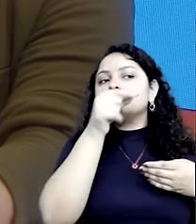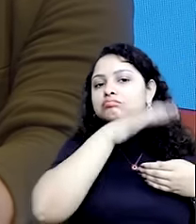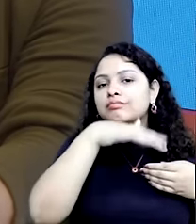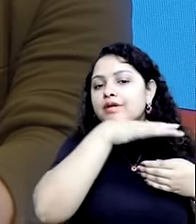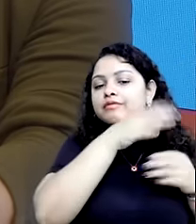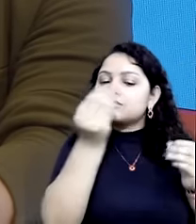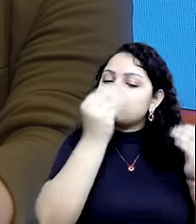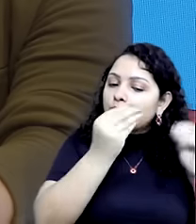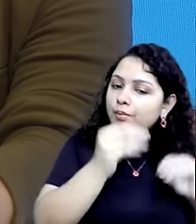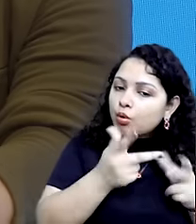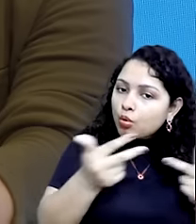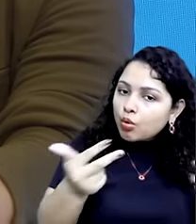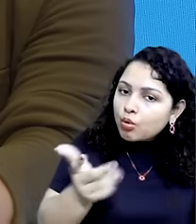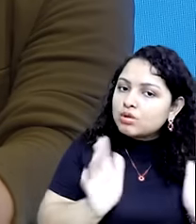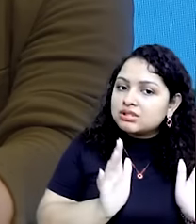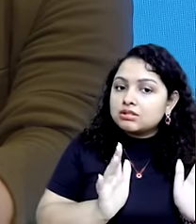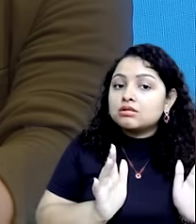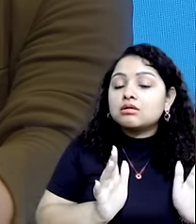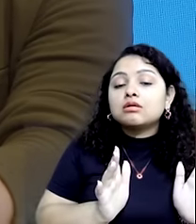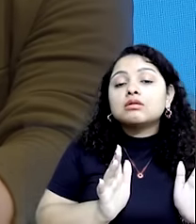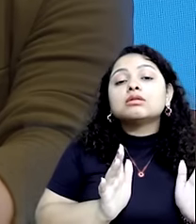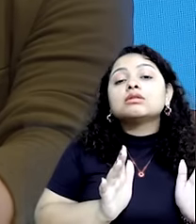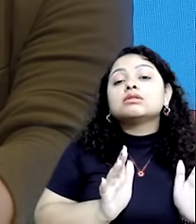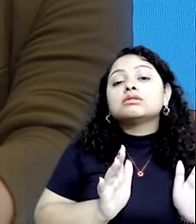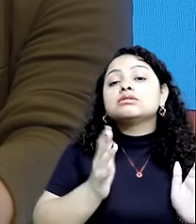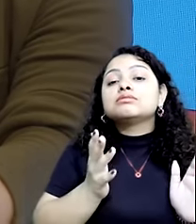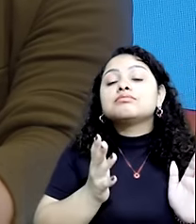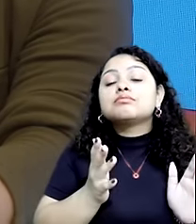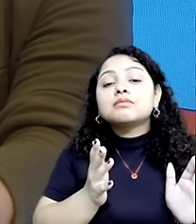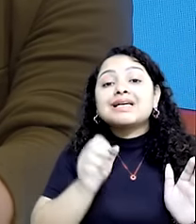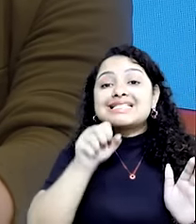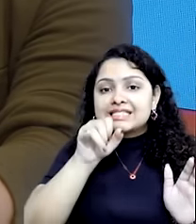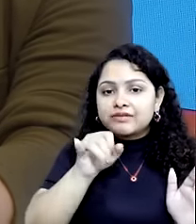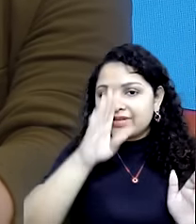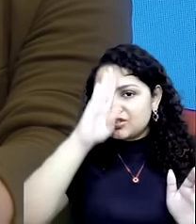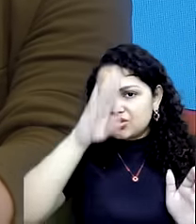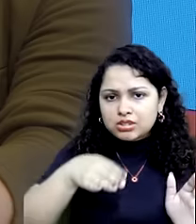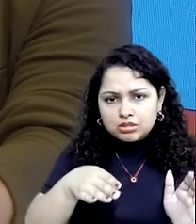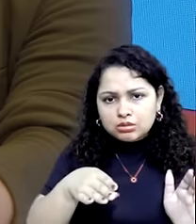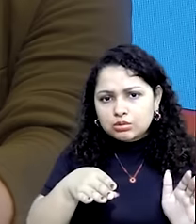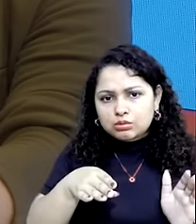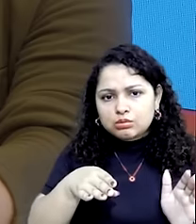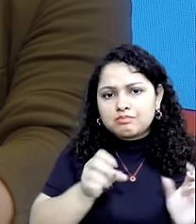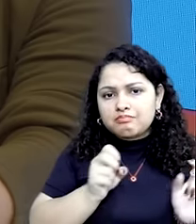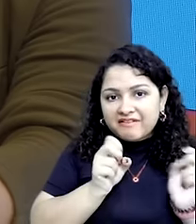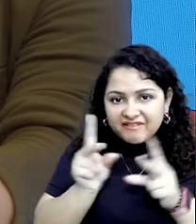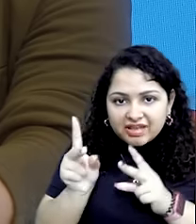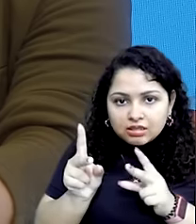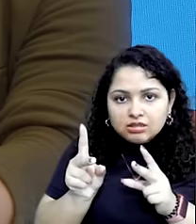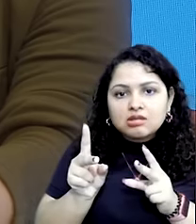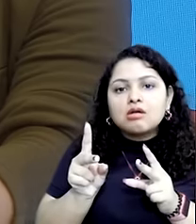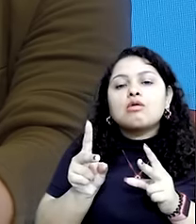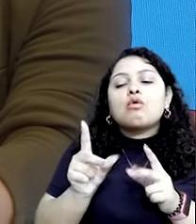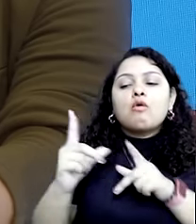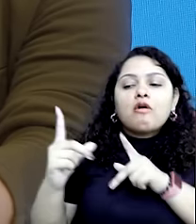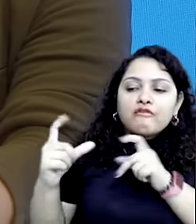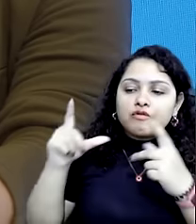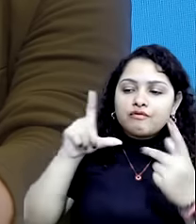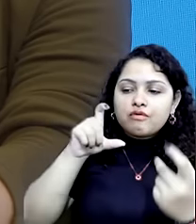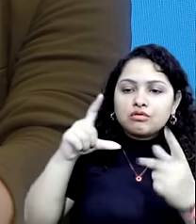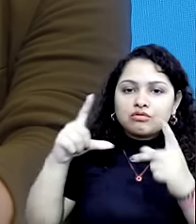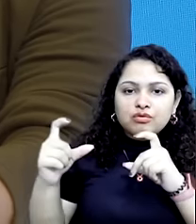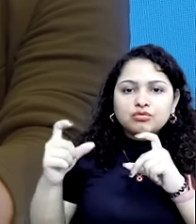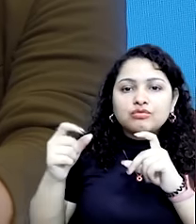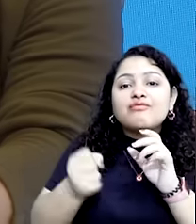mostrar de criar autoridade de trabalhar agora quando você já vai direto ali pr pra venda ou repetir muitas vezes as